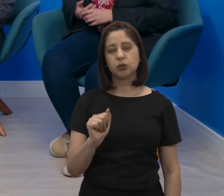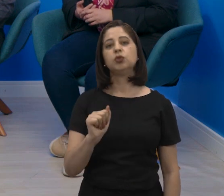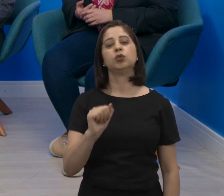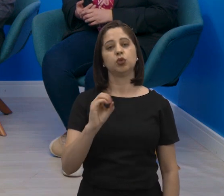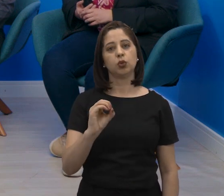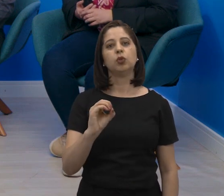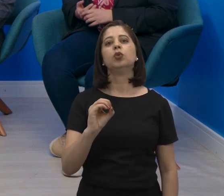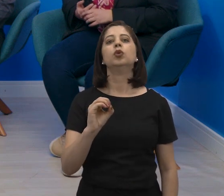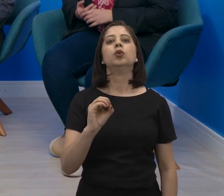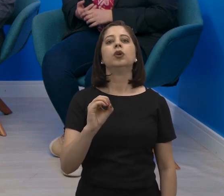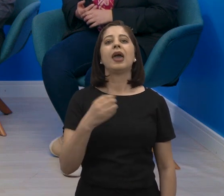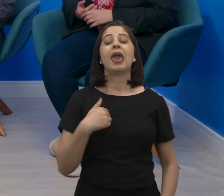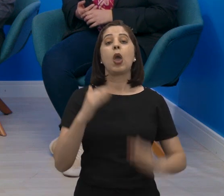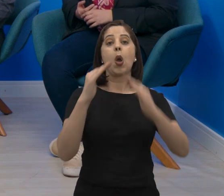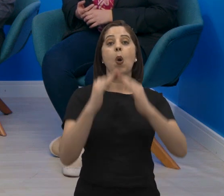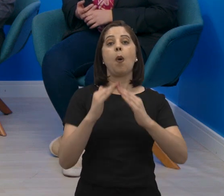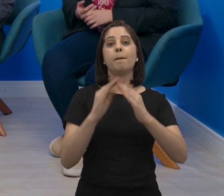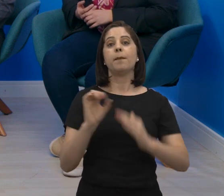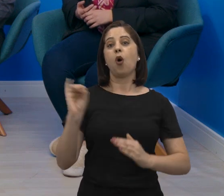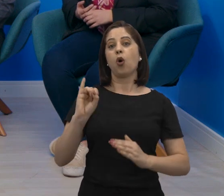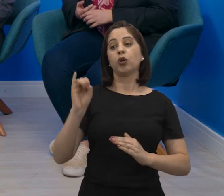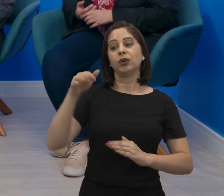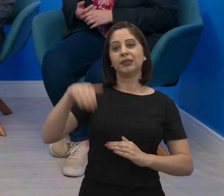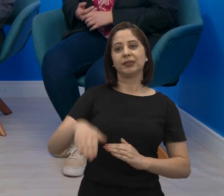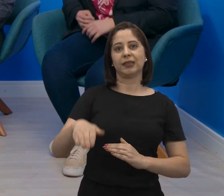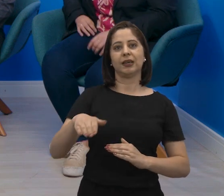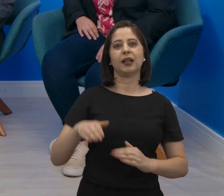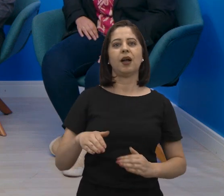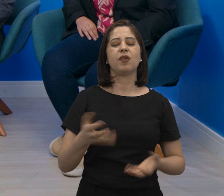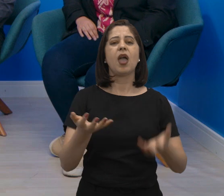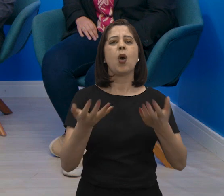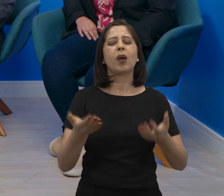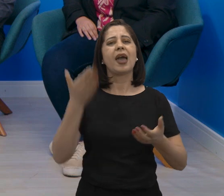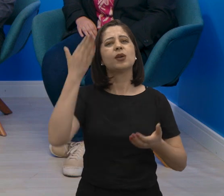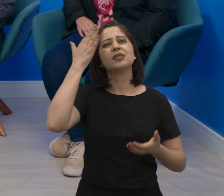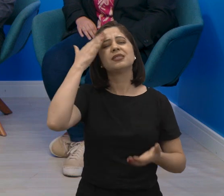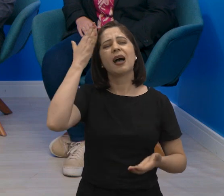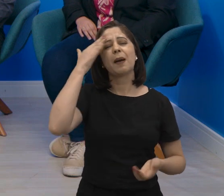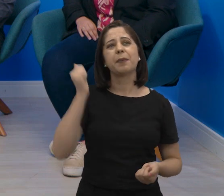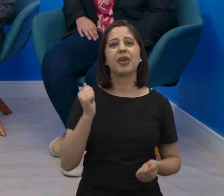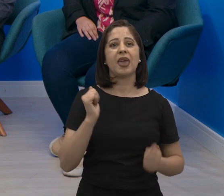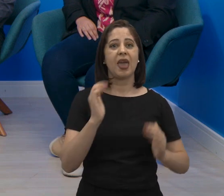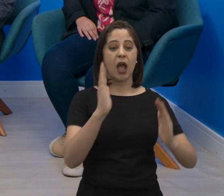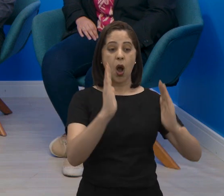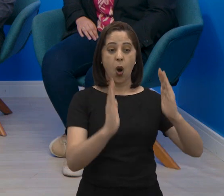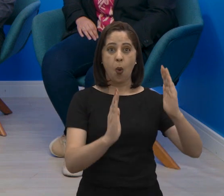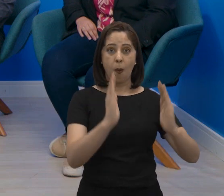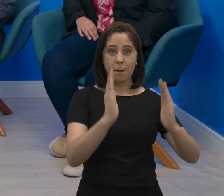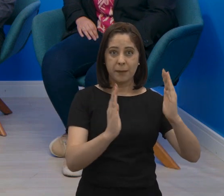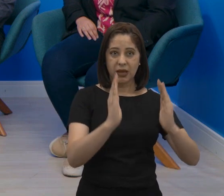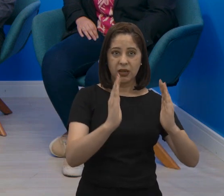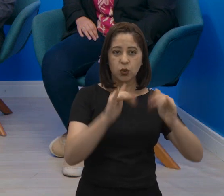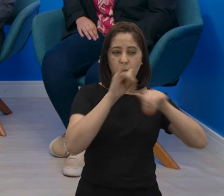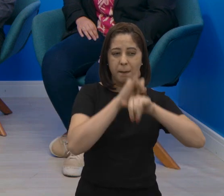Eu moro no Interlagos. Eu queria saber quanto tempo dura cada partido